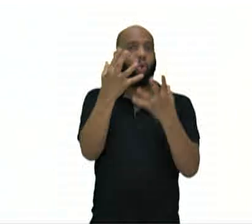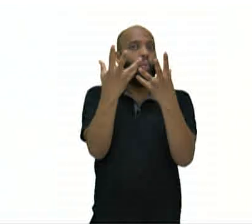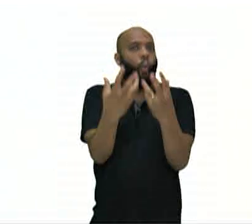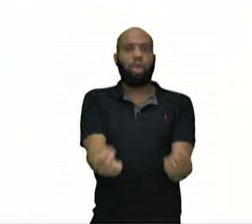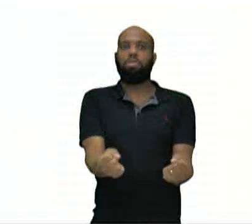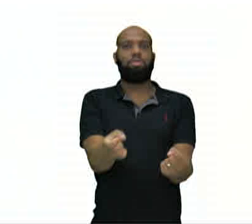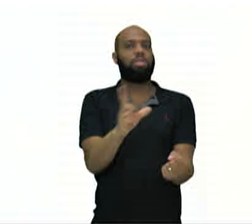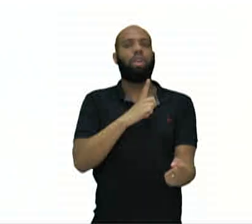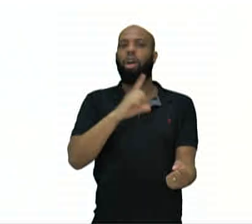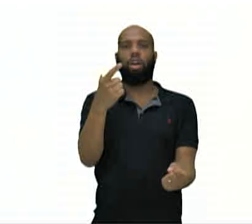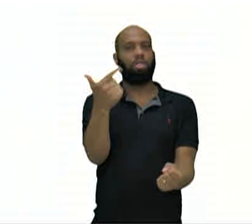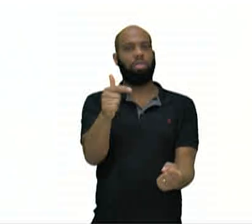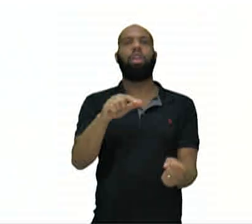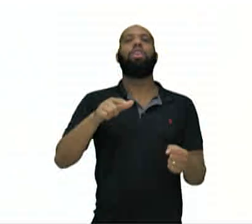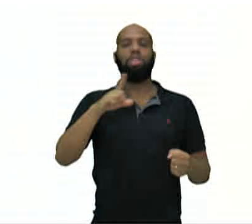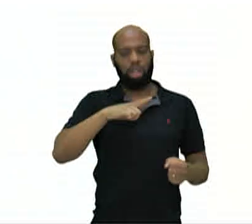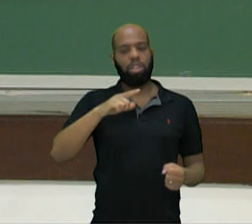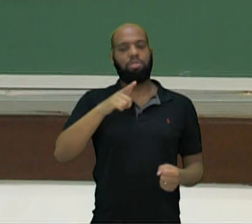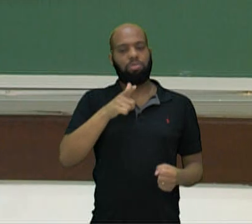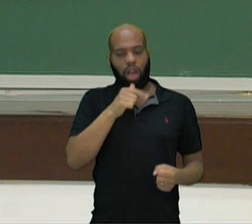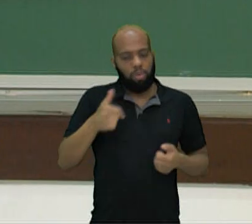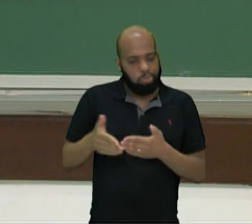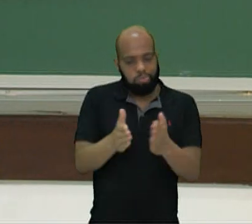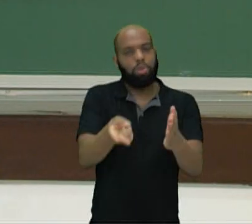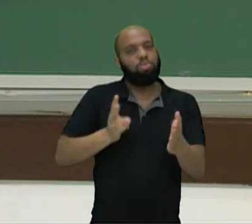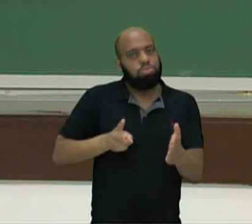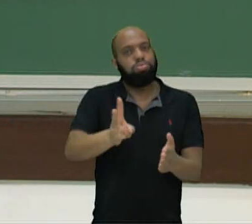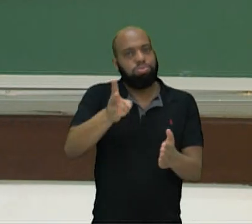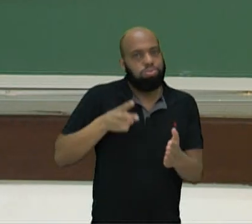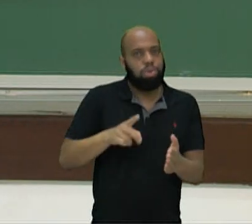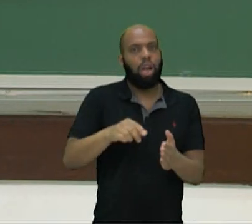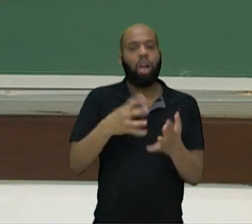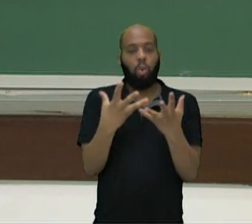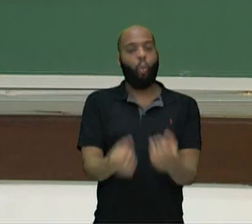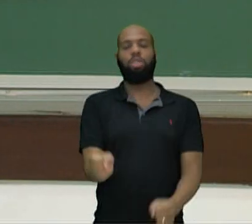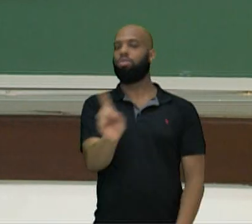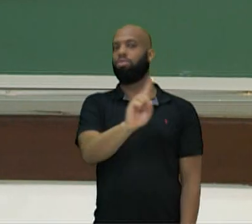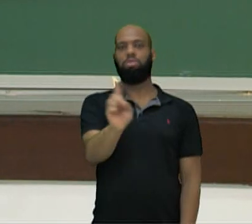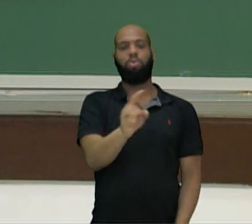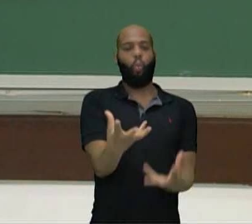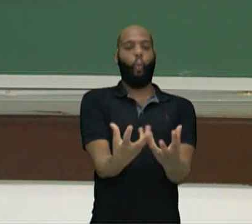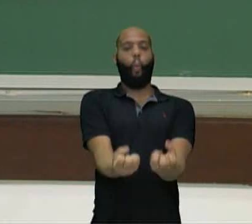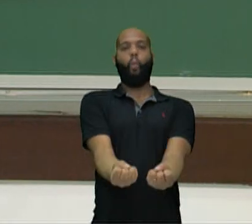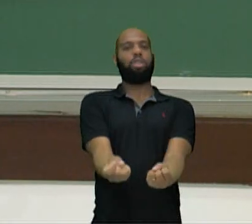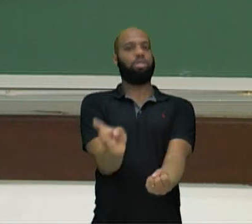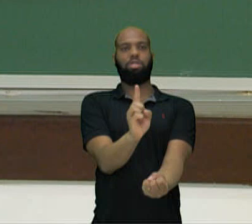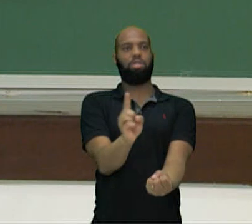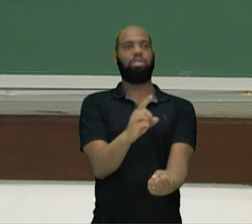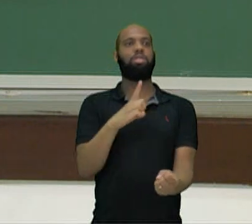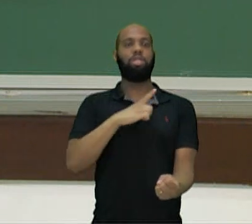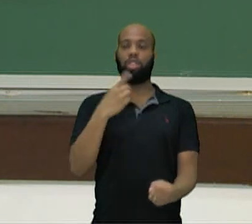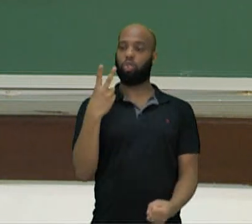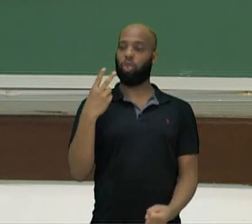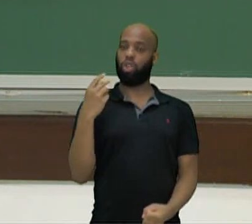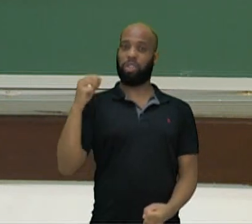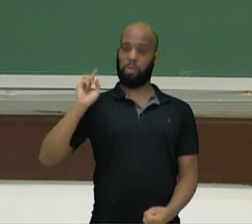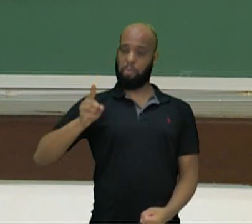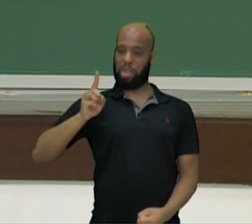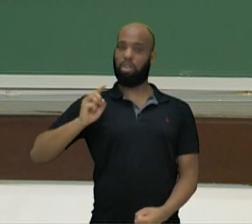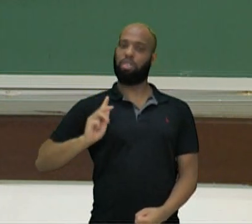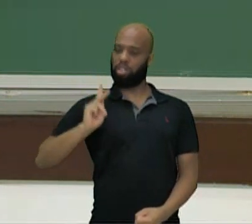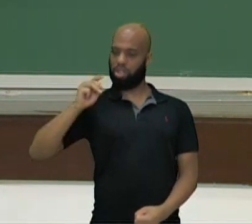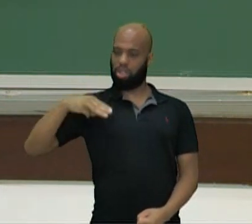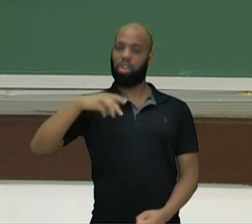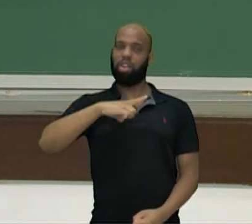é constante, ele não seca. E além de ser perene, mais de 2.000 quilômetros ele percorre desde a sua nascente no